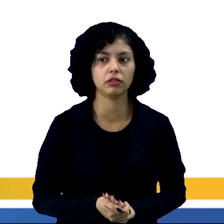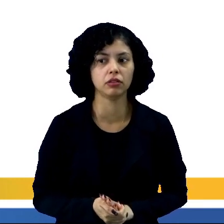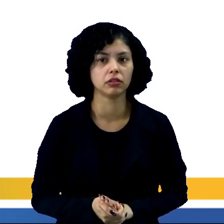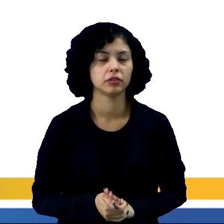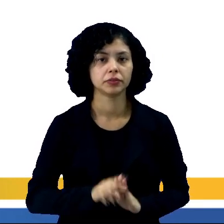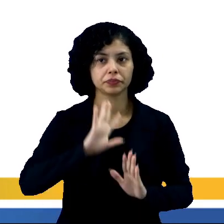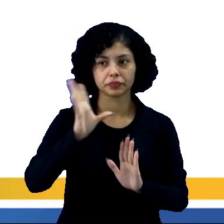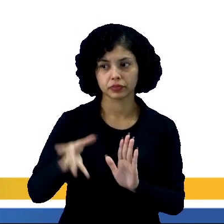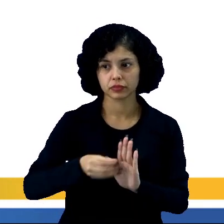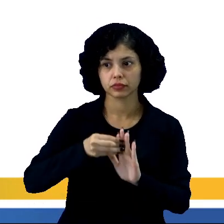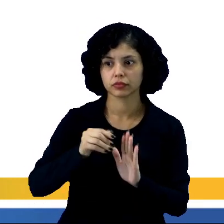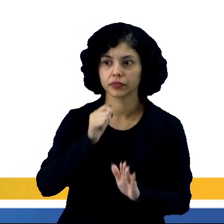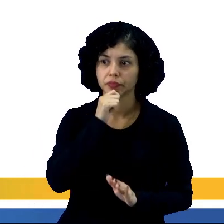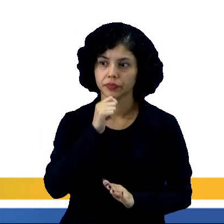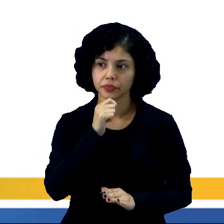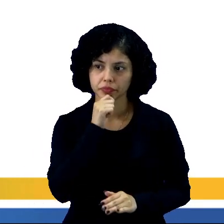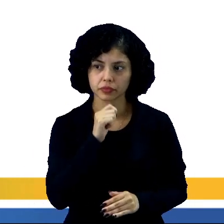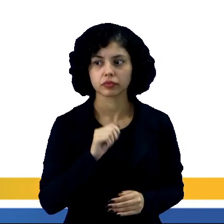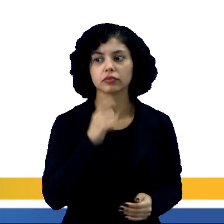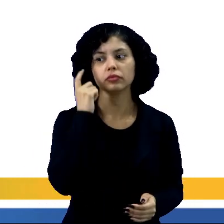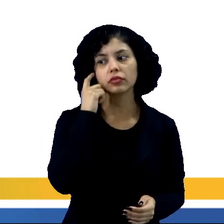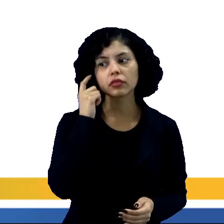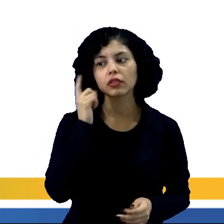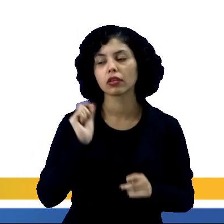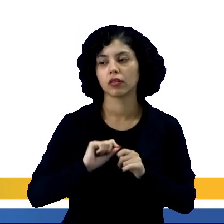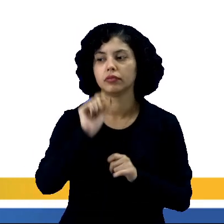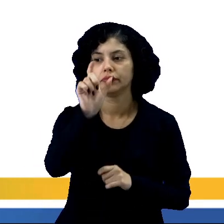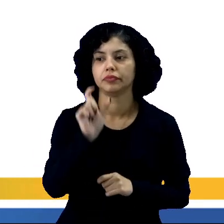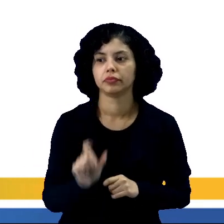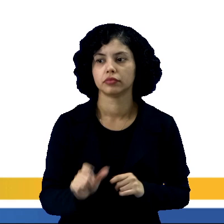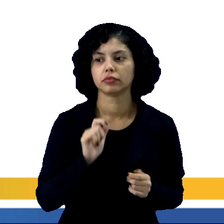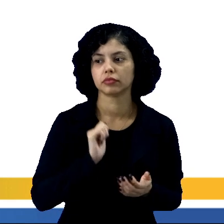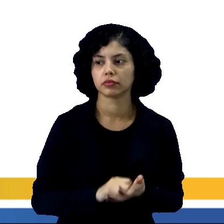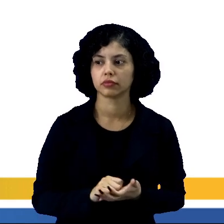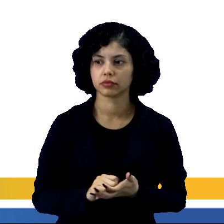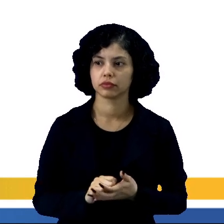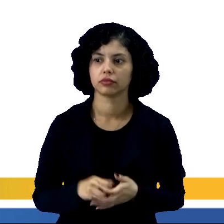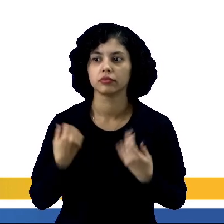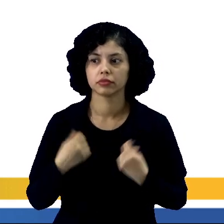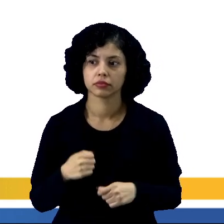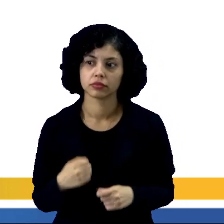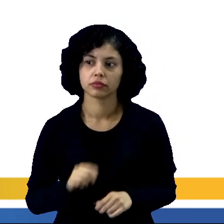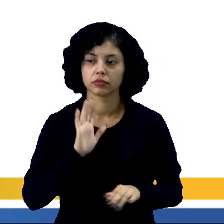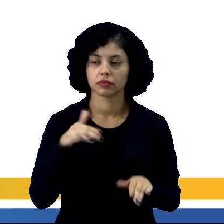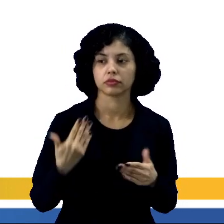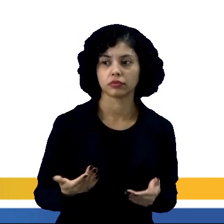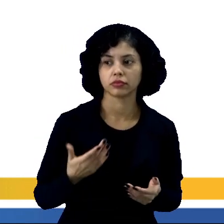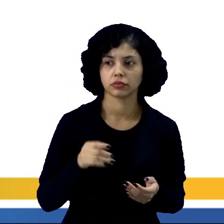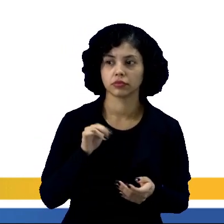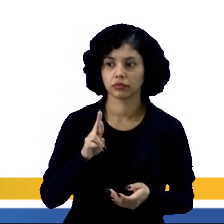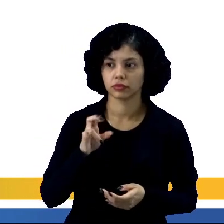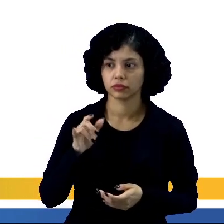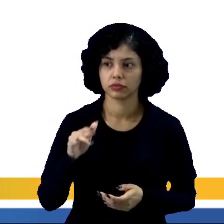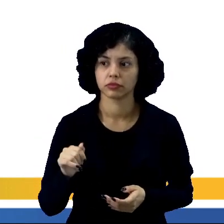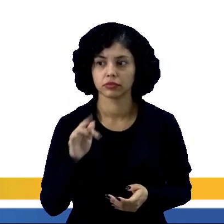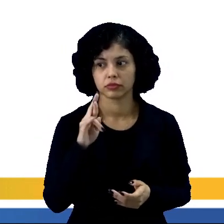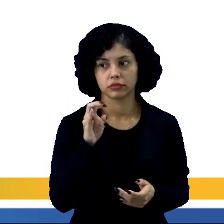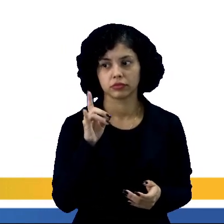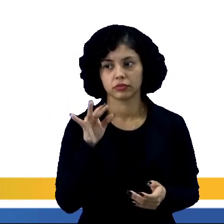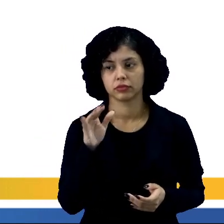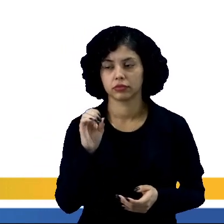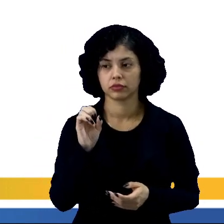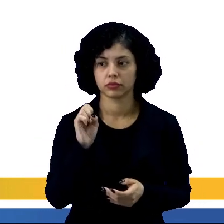Quanto à composição, tá, ou concepção e formulação, as personagens definem-se como